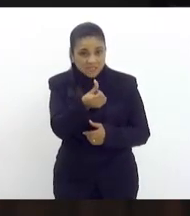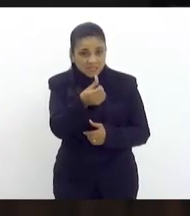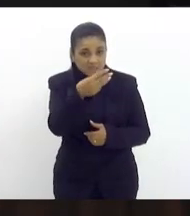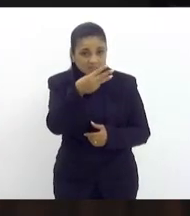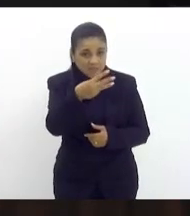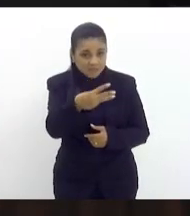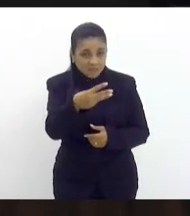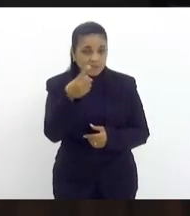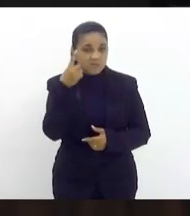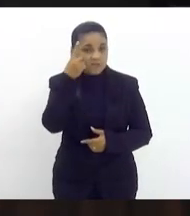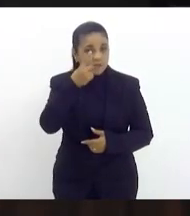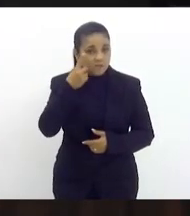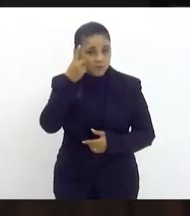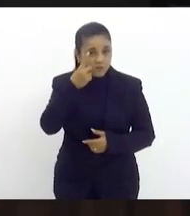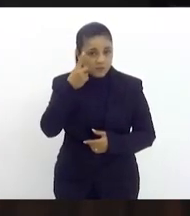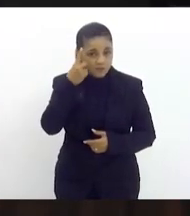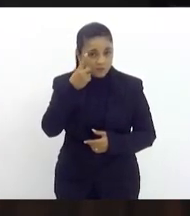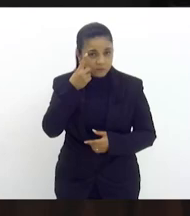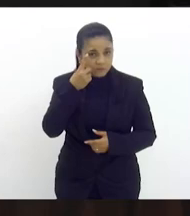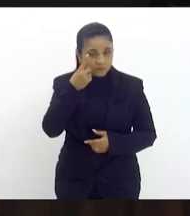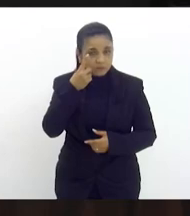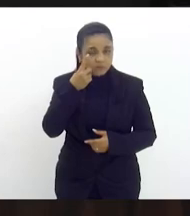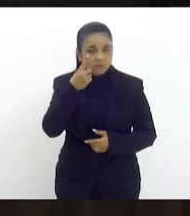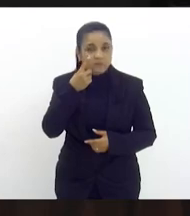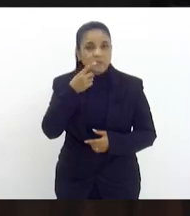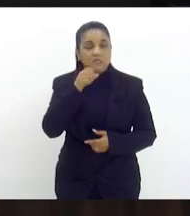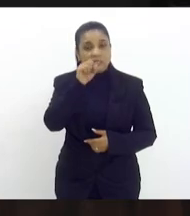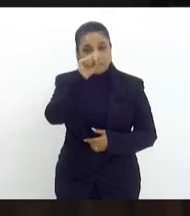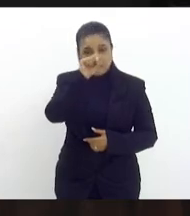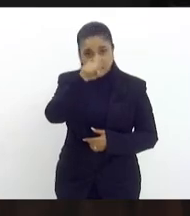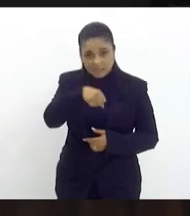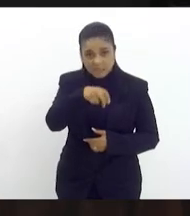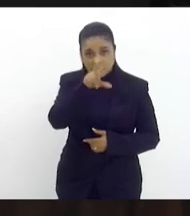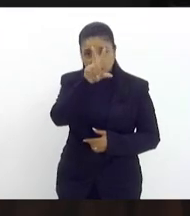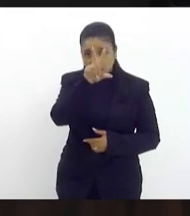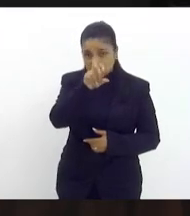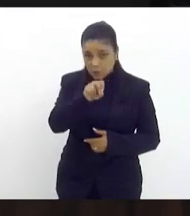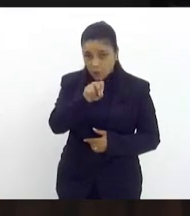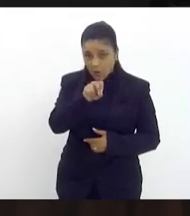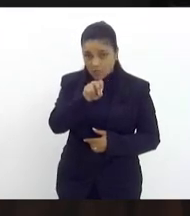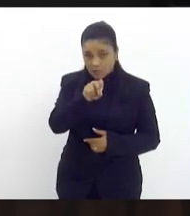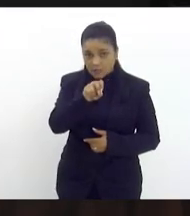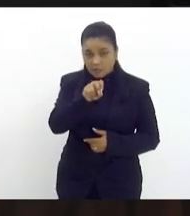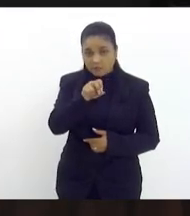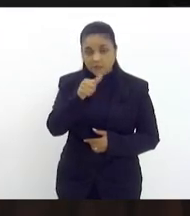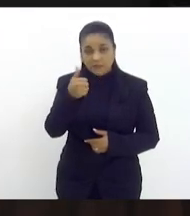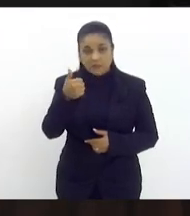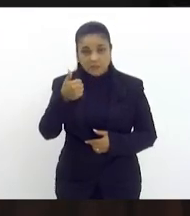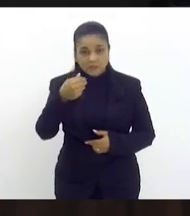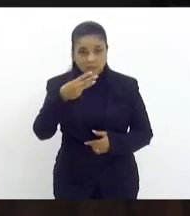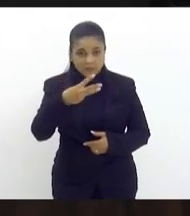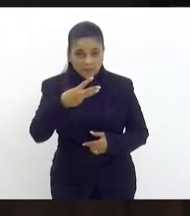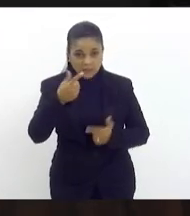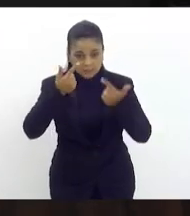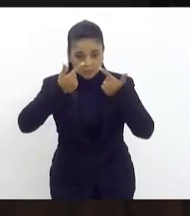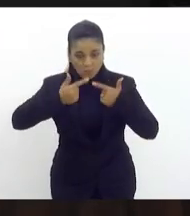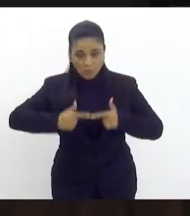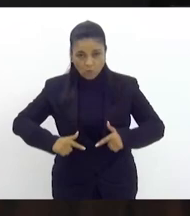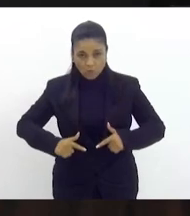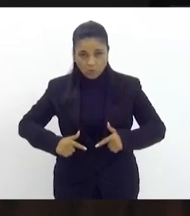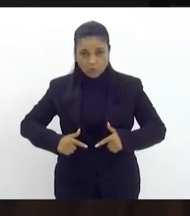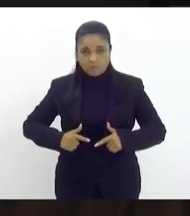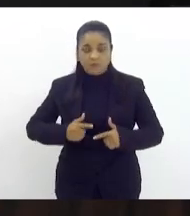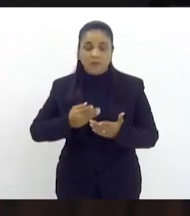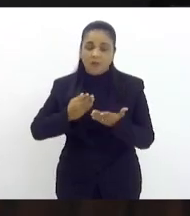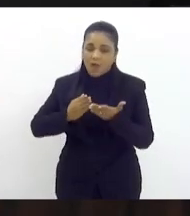63 senhores deputados, votando sim, 50, com 13 abstenções. Está